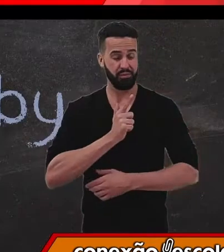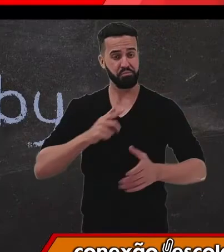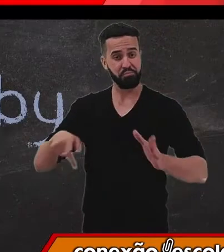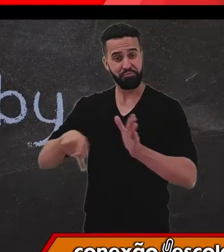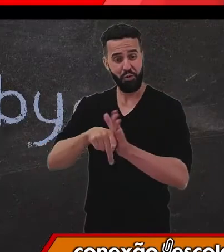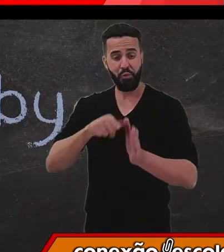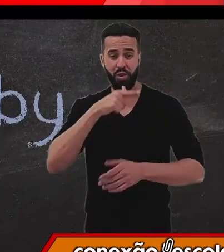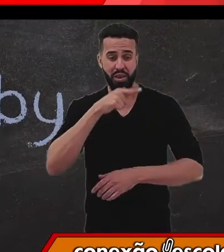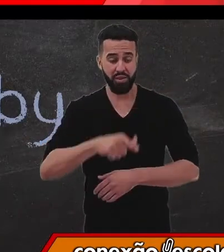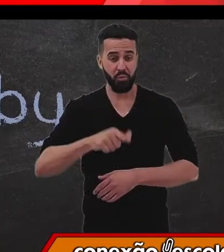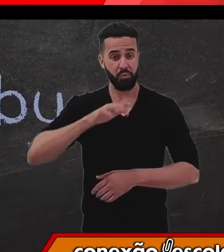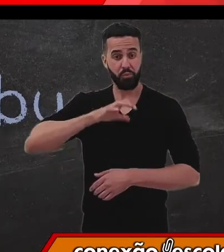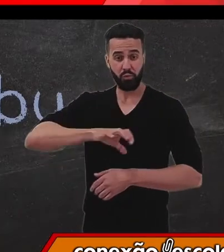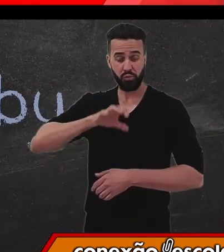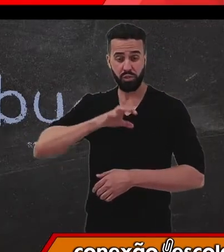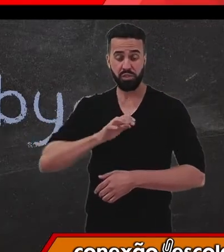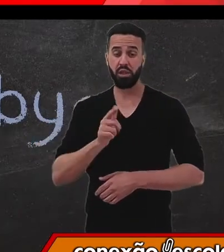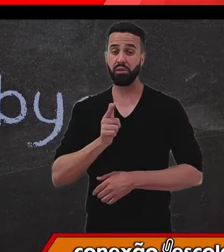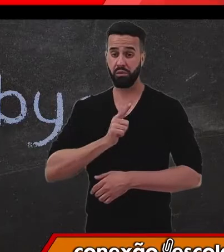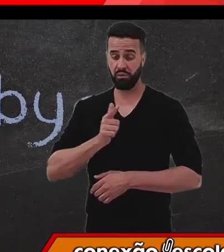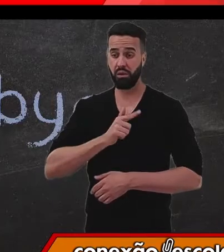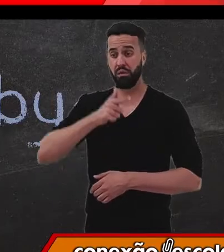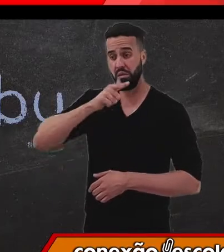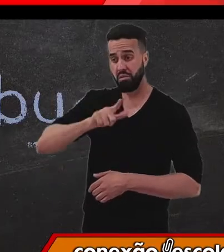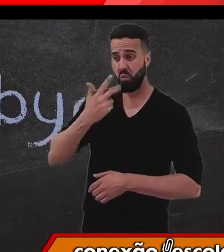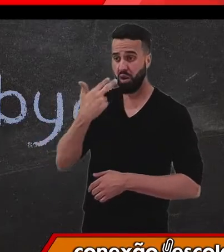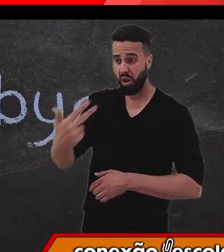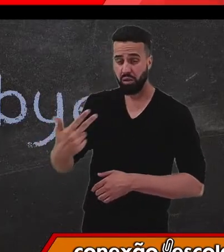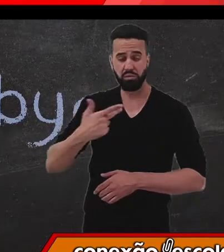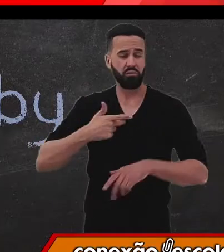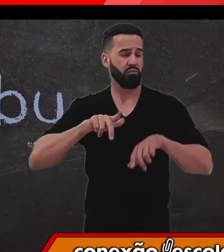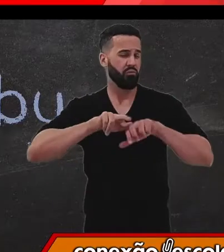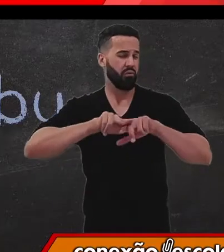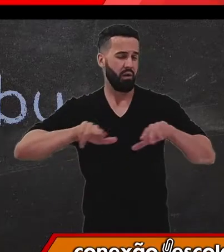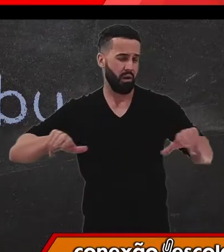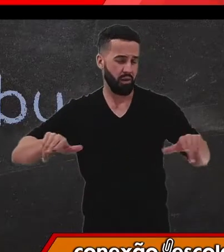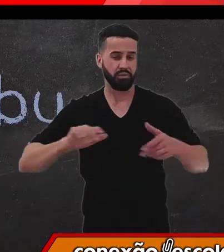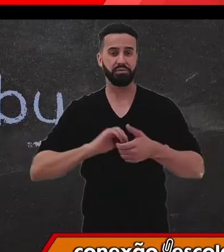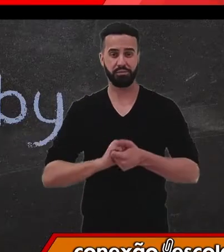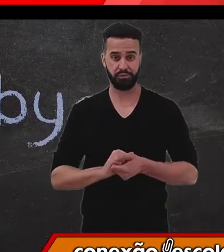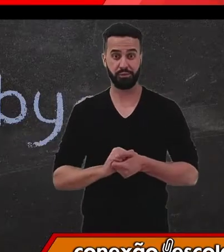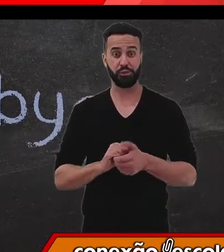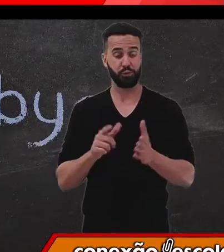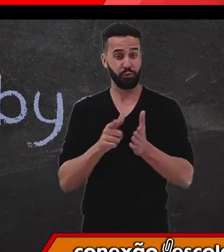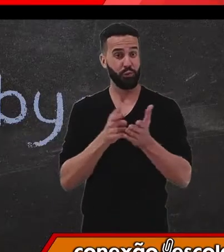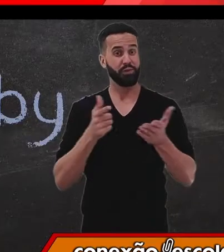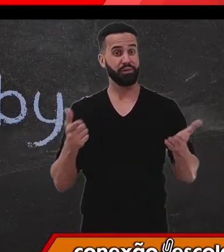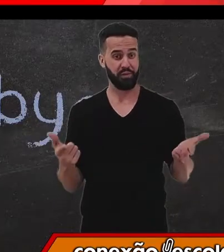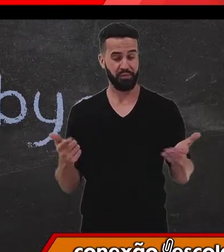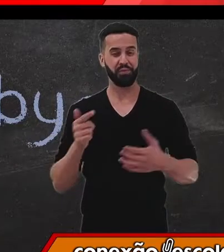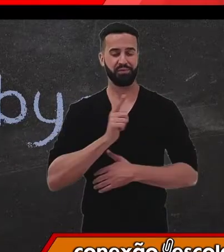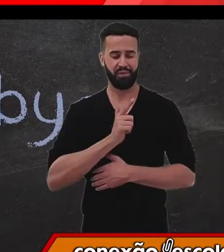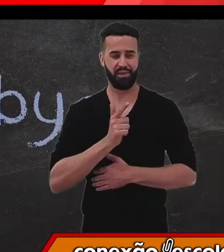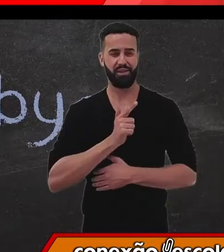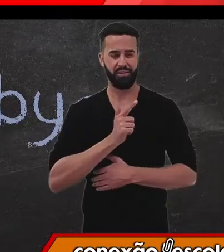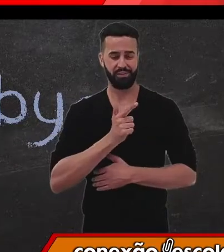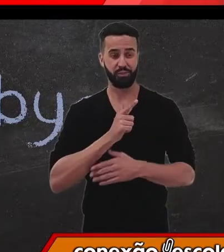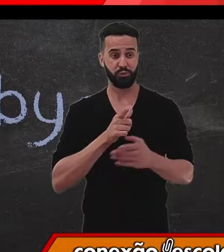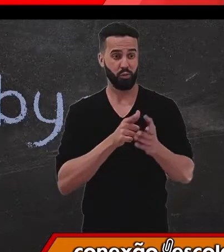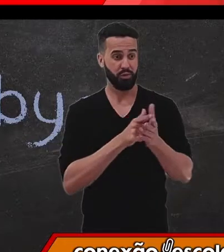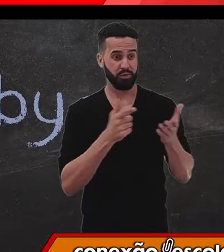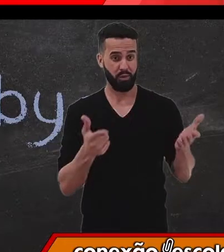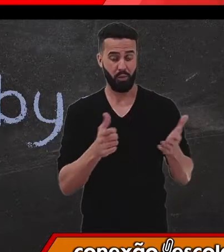existe na língua inglesa e em qualquer outro idioma também, né? Os jornais, ou seja, os